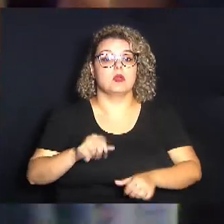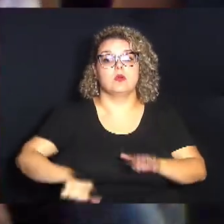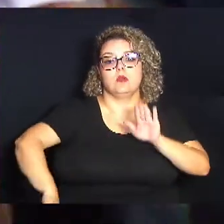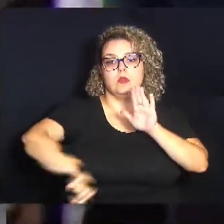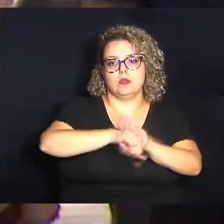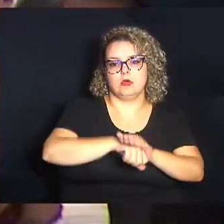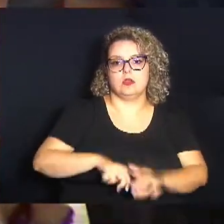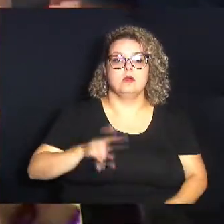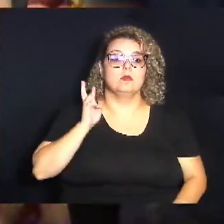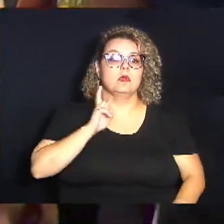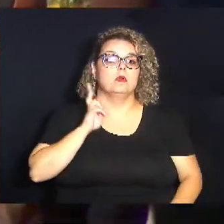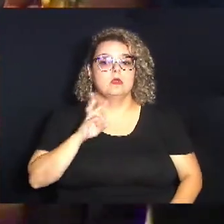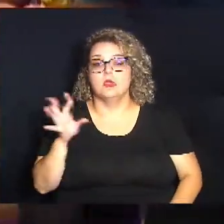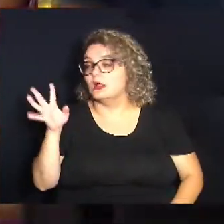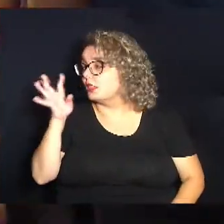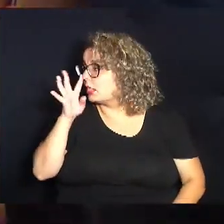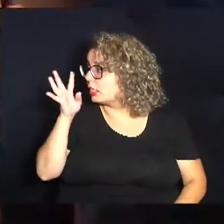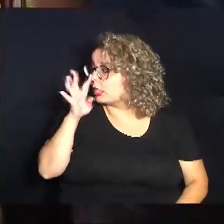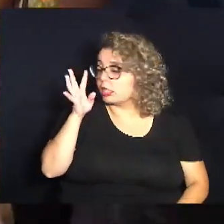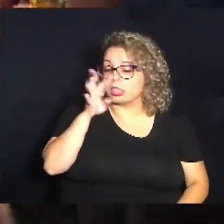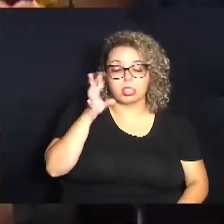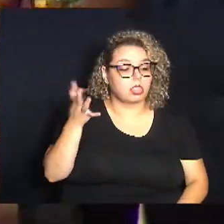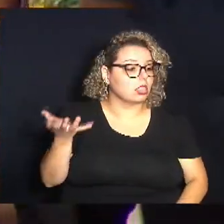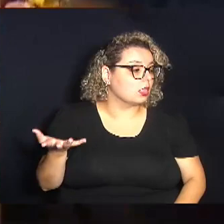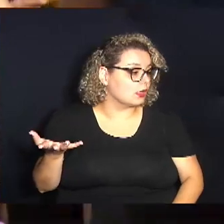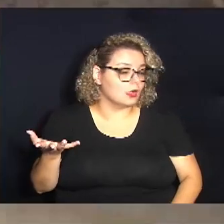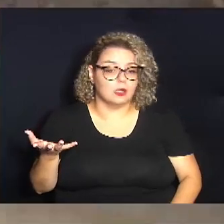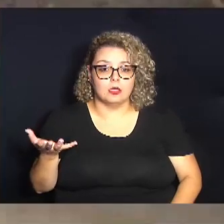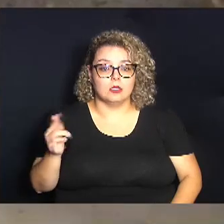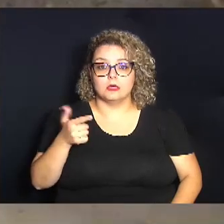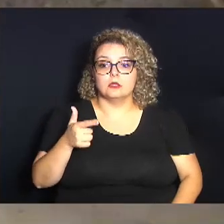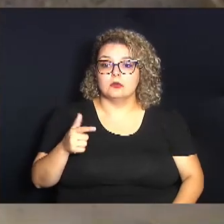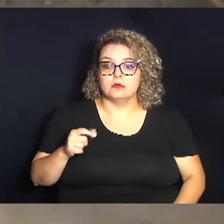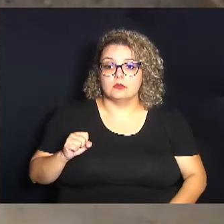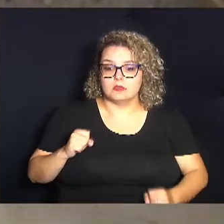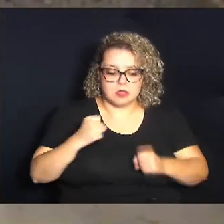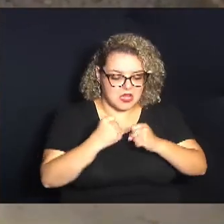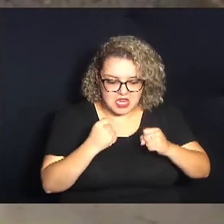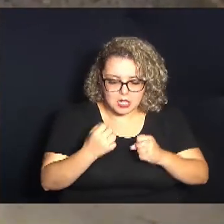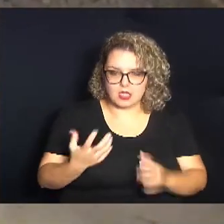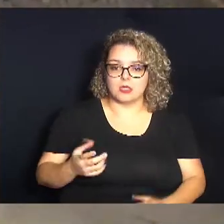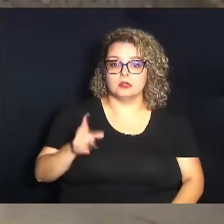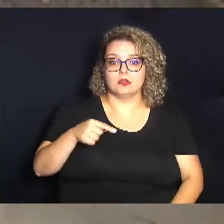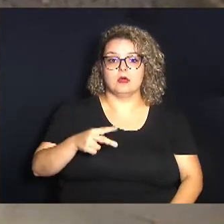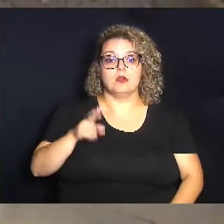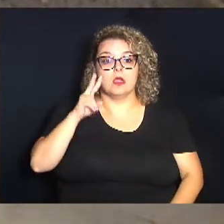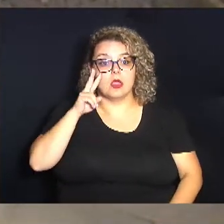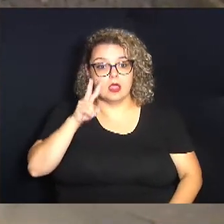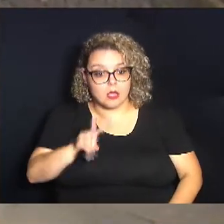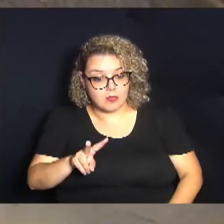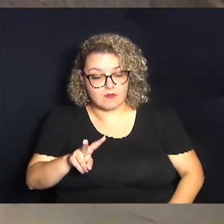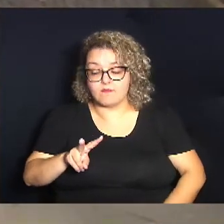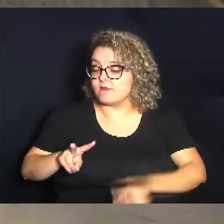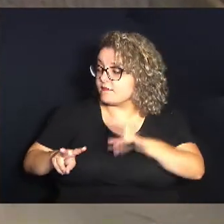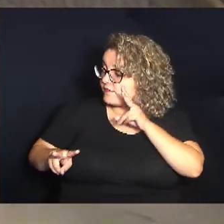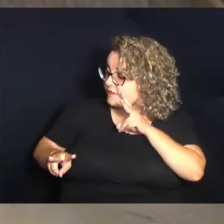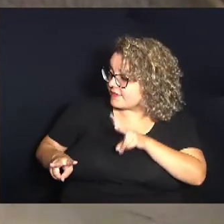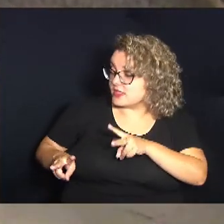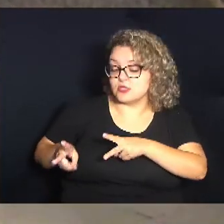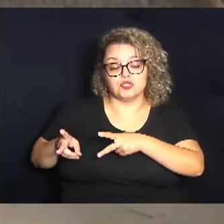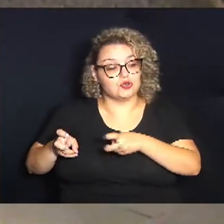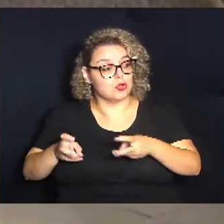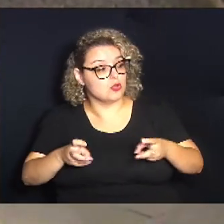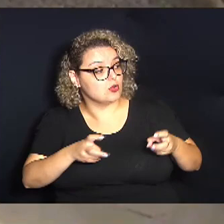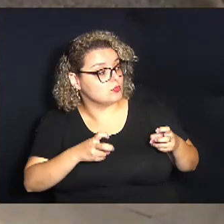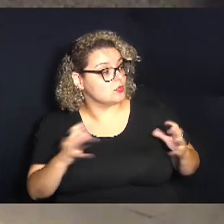vítima distraída, aquela pessoa que não vai oferecer resistência. Então é importante olhar ao seu entorno, observar as pessoas que